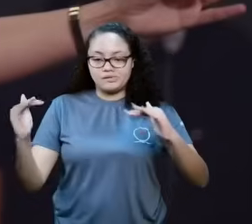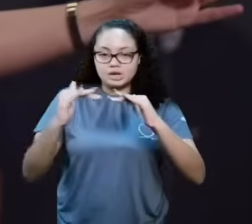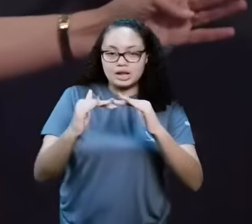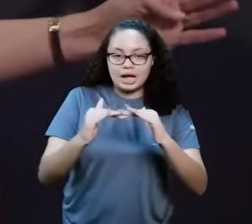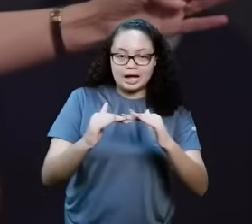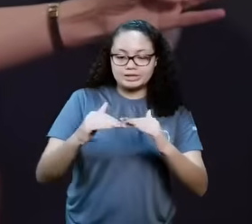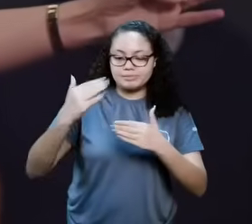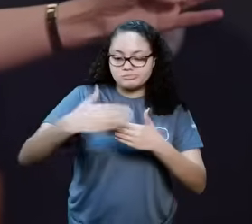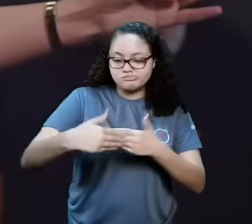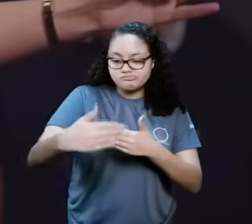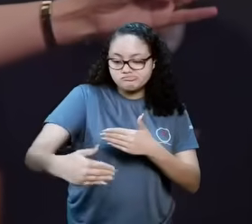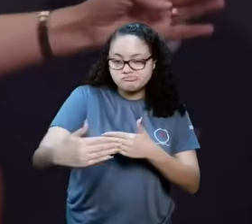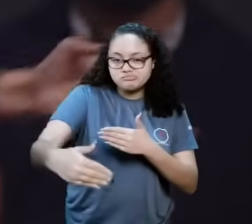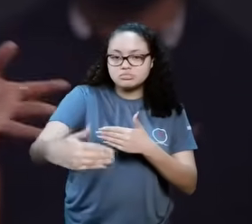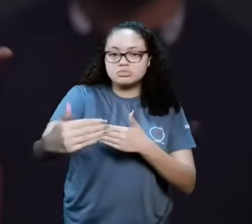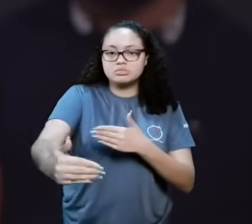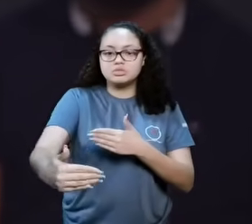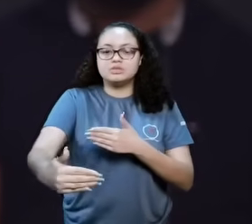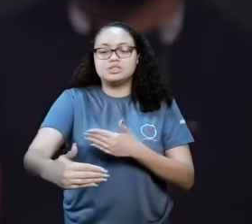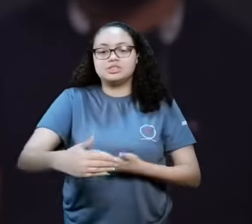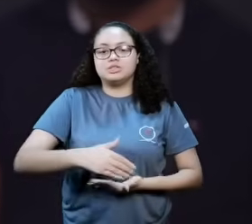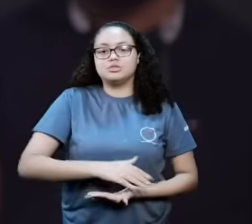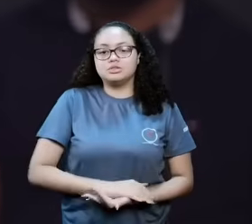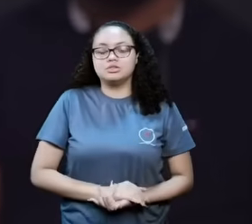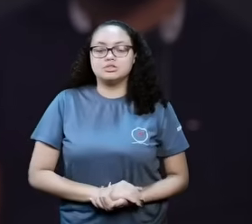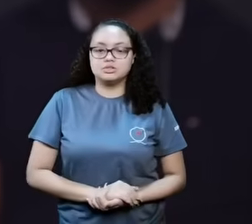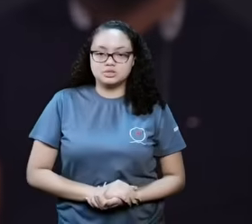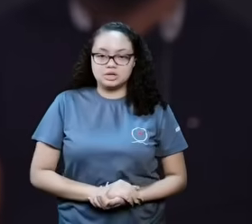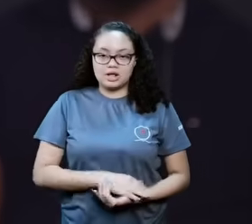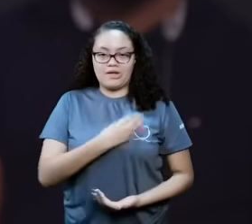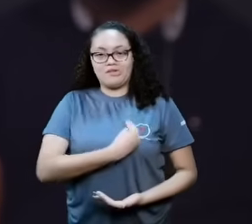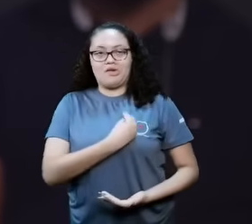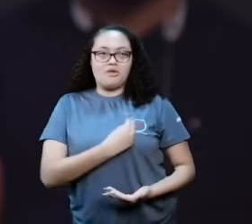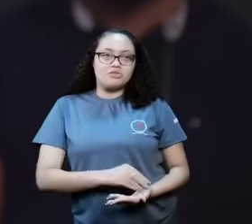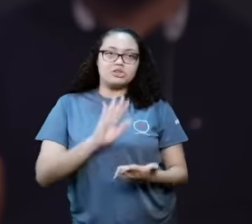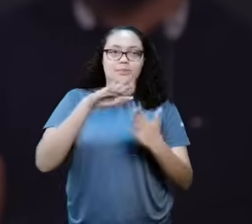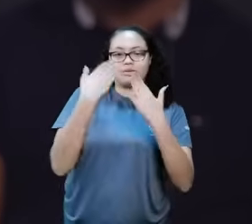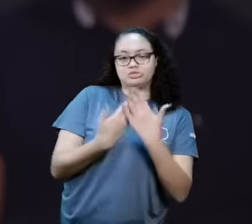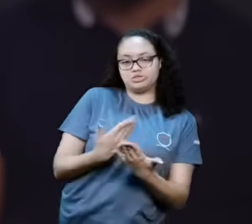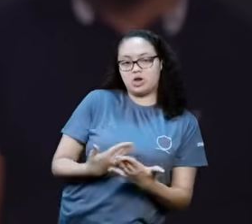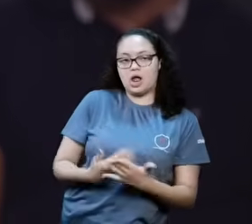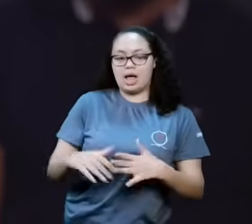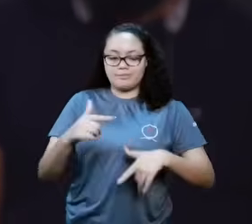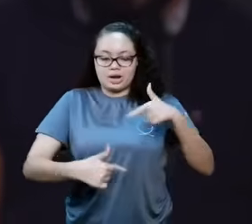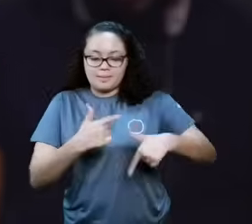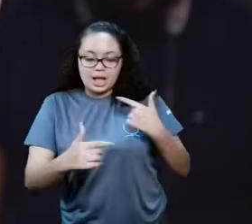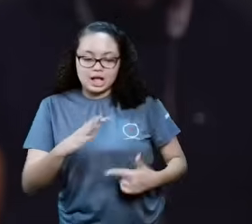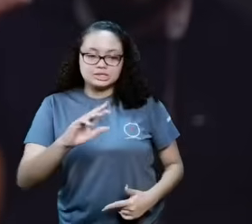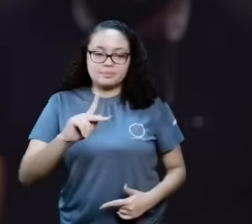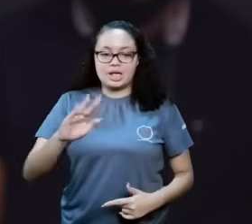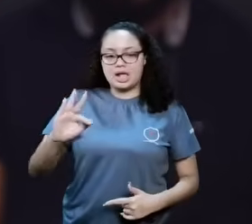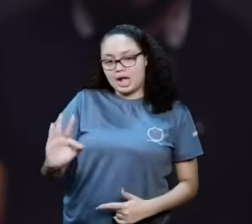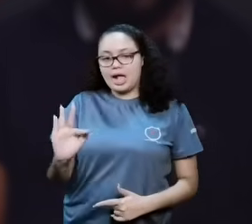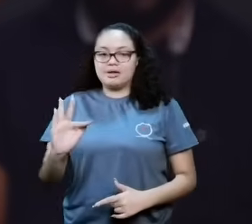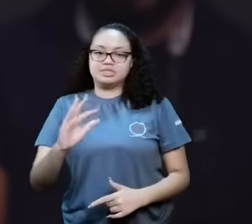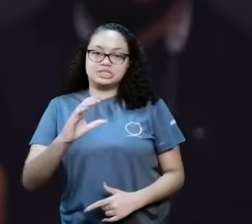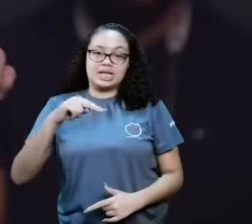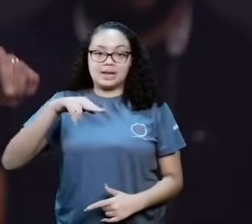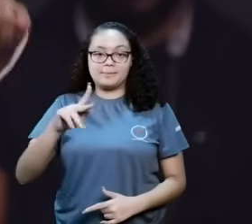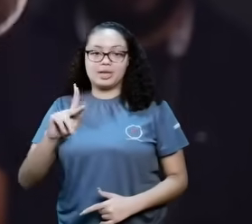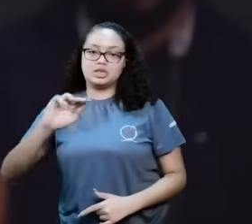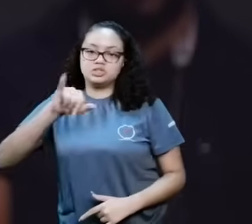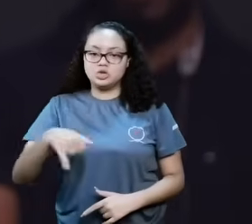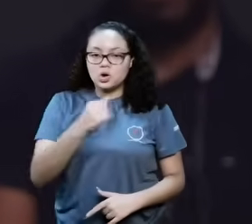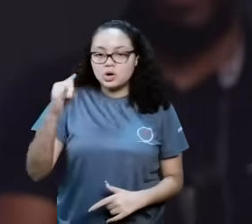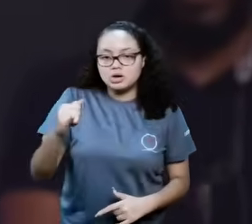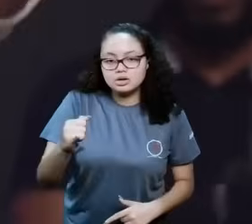tempo em tempo. Mas por que que elas estão? Porque a vida material, a vida escolar, a vida na faculdade, a vida no trabalho, o CPF, o CNPJ e tudo que envolve a nossa vida